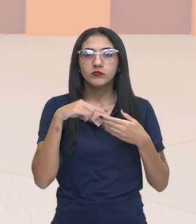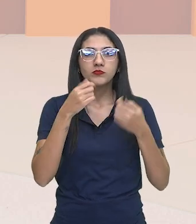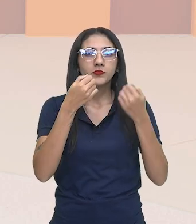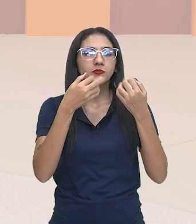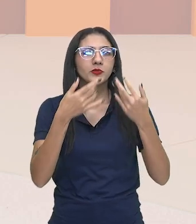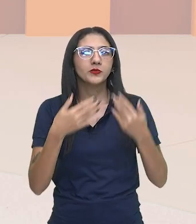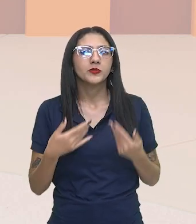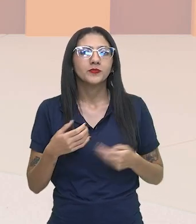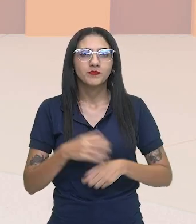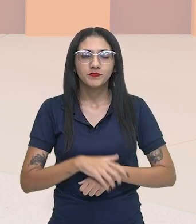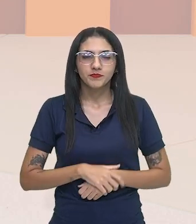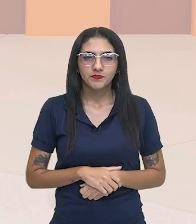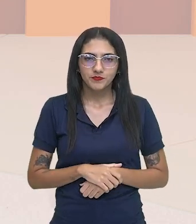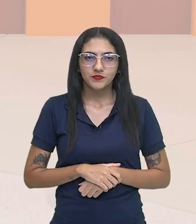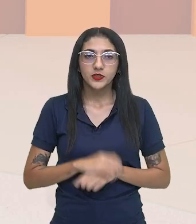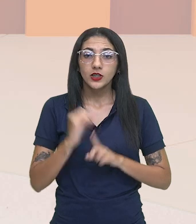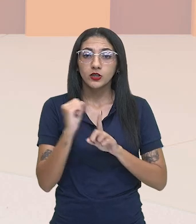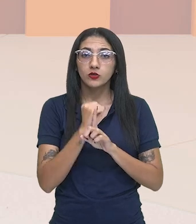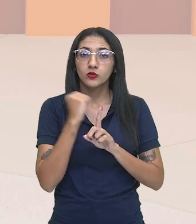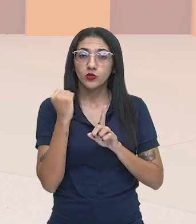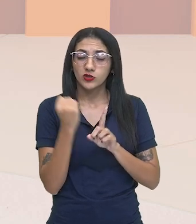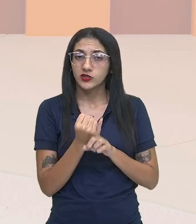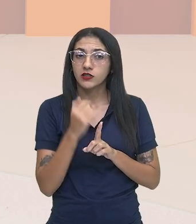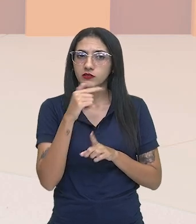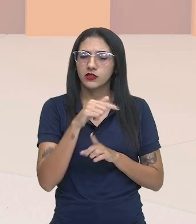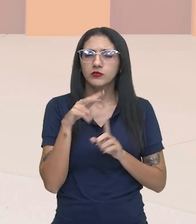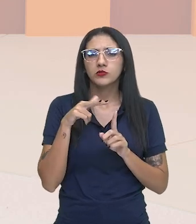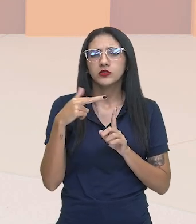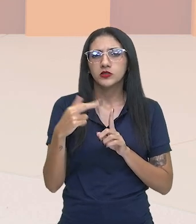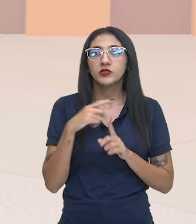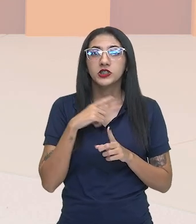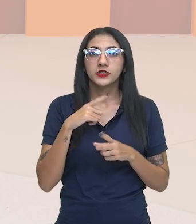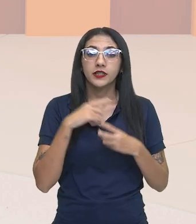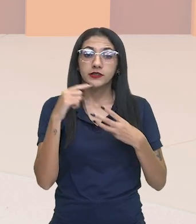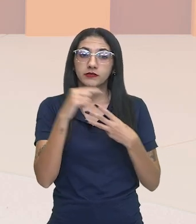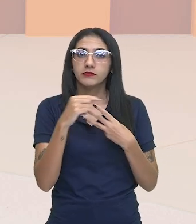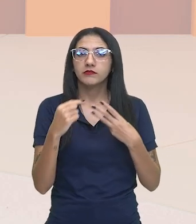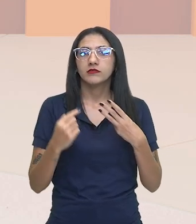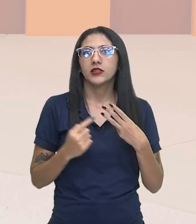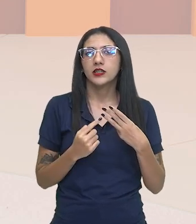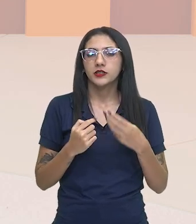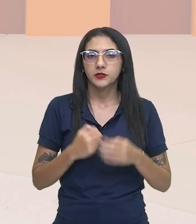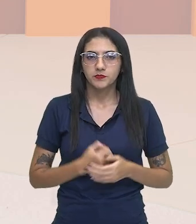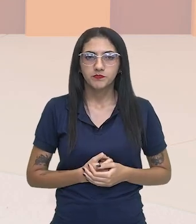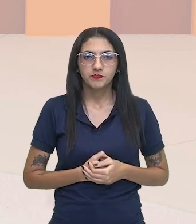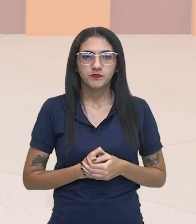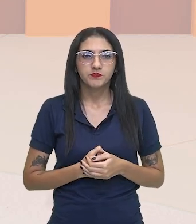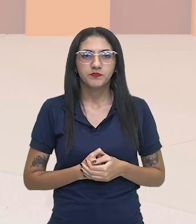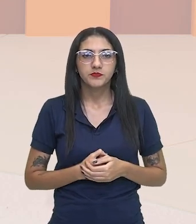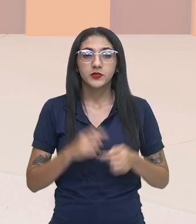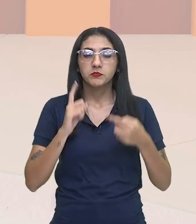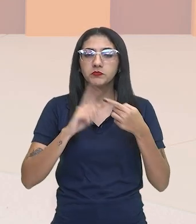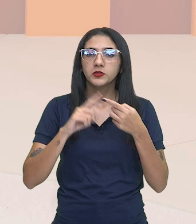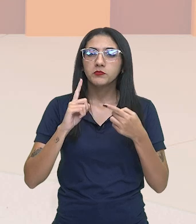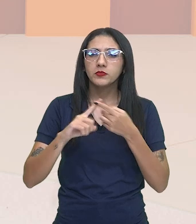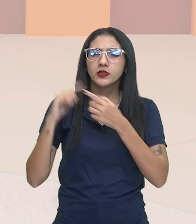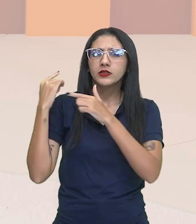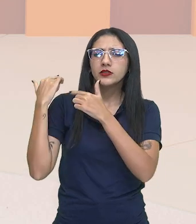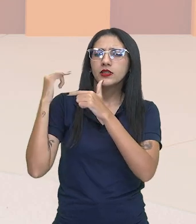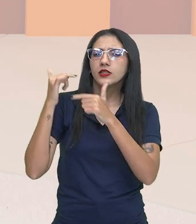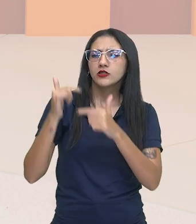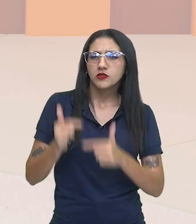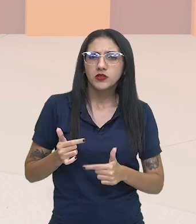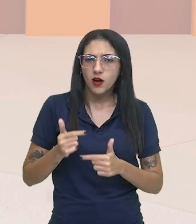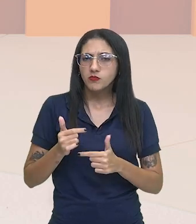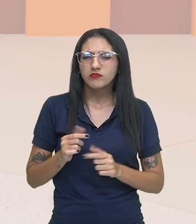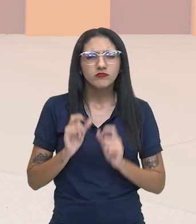A sociologia weberiana classifica 3 tipos de dominação legítima. Ele chama a primeira, a tradicional,